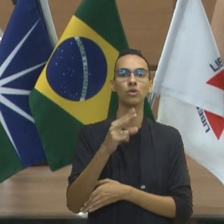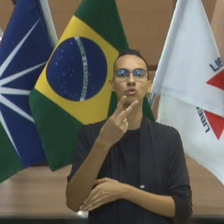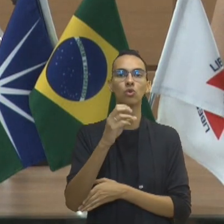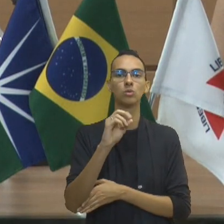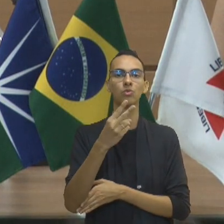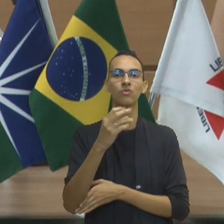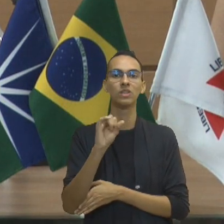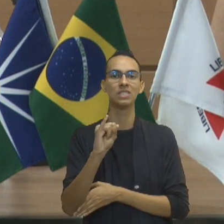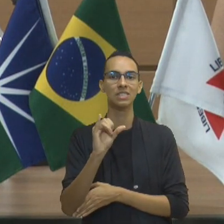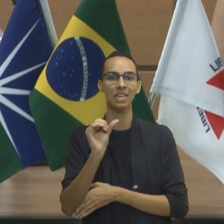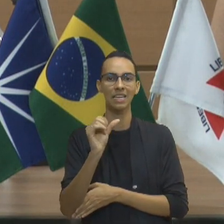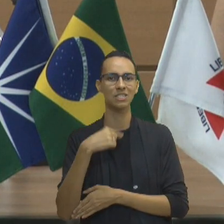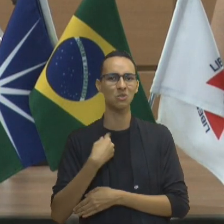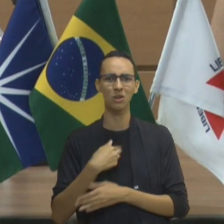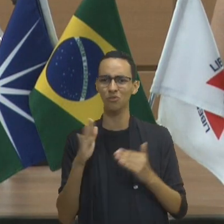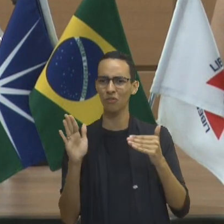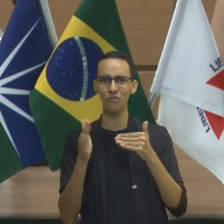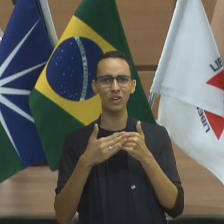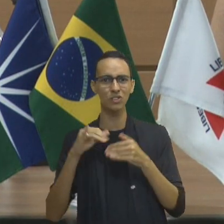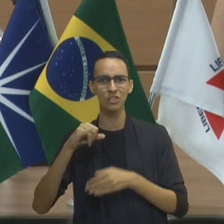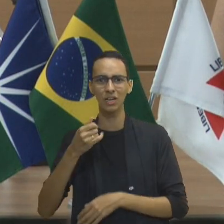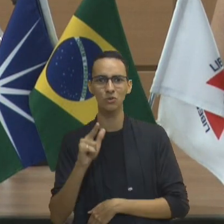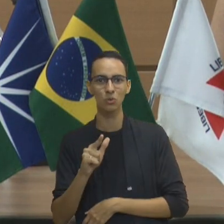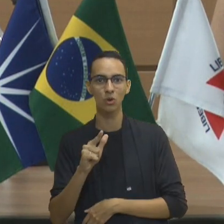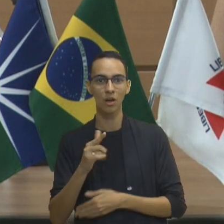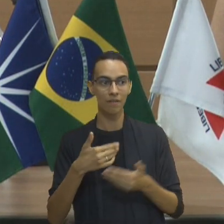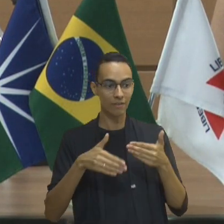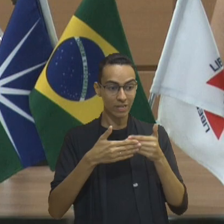julho de 26. Nós vamos fechar em maio.